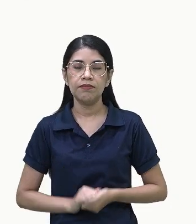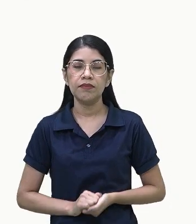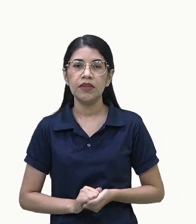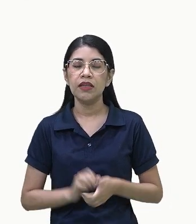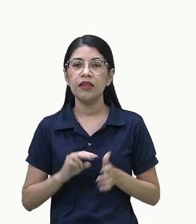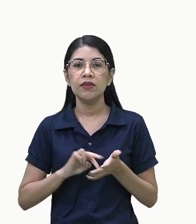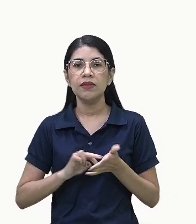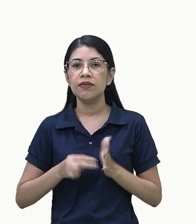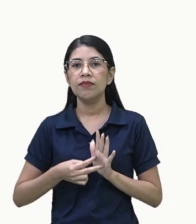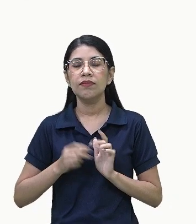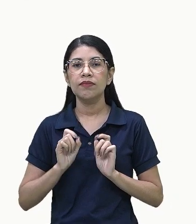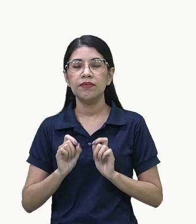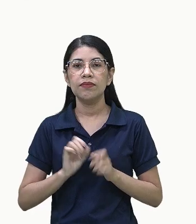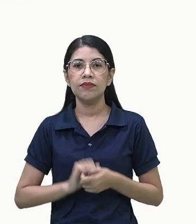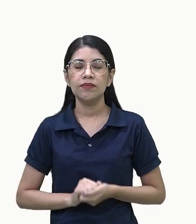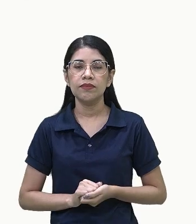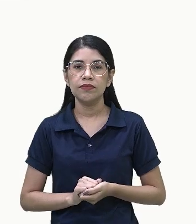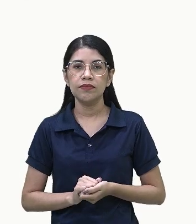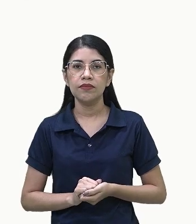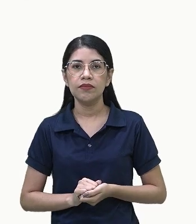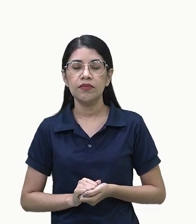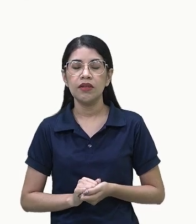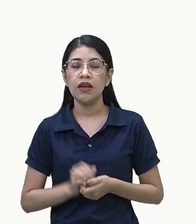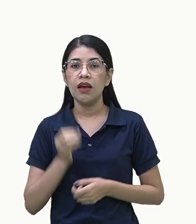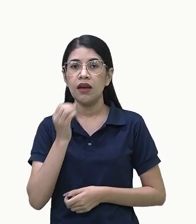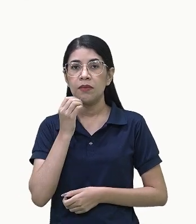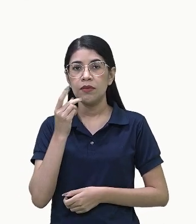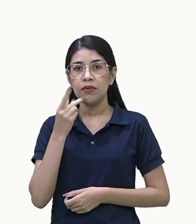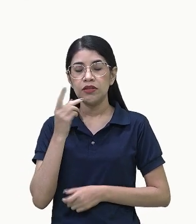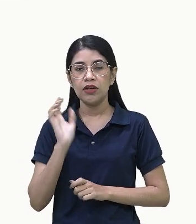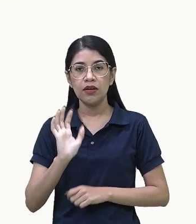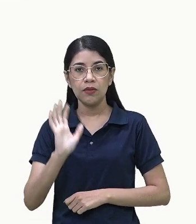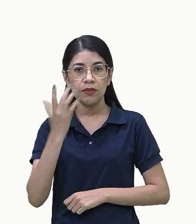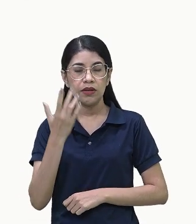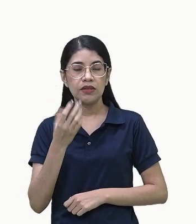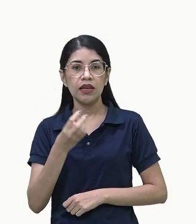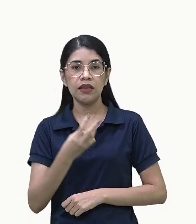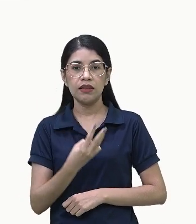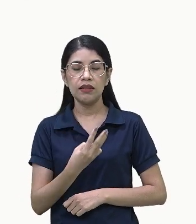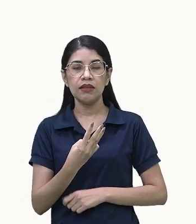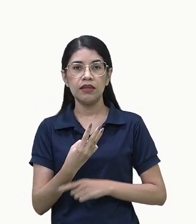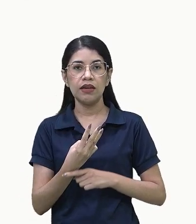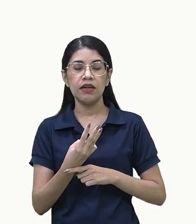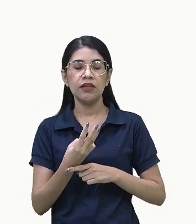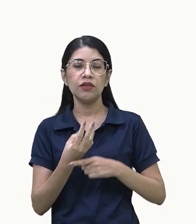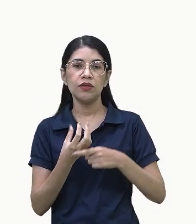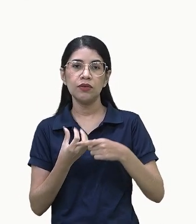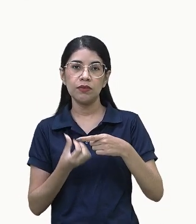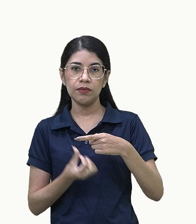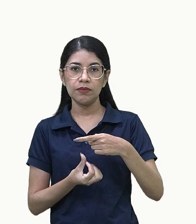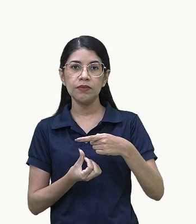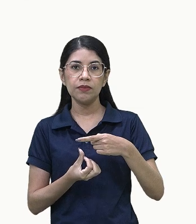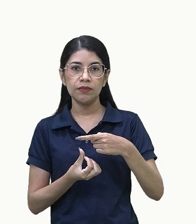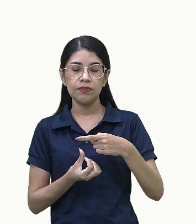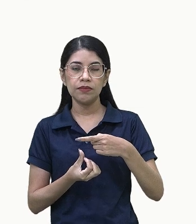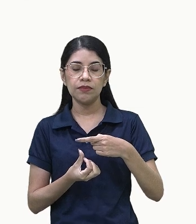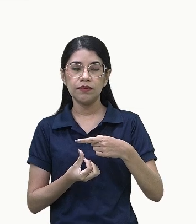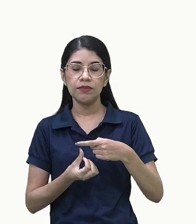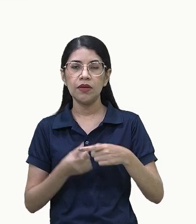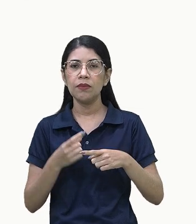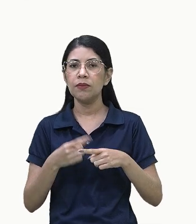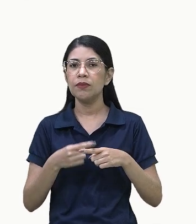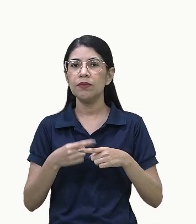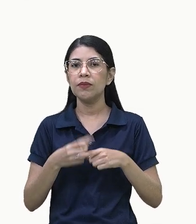dizer o seguinte, que a probabilidade de acontecer é 3 dividido para 6. Por